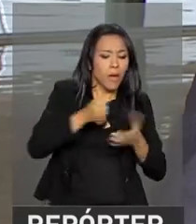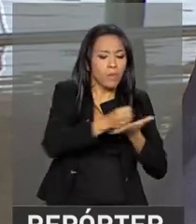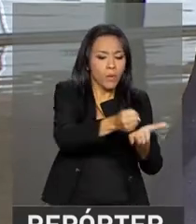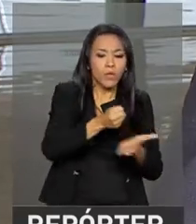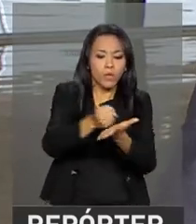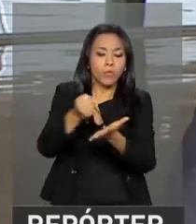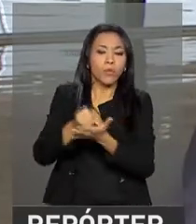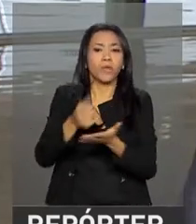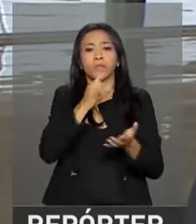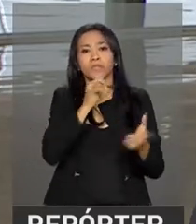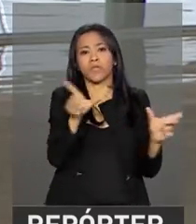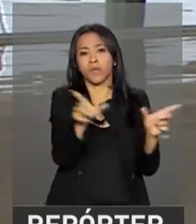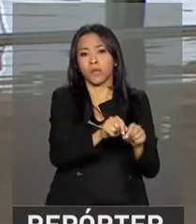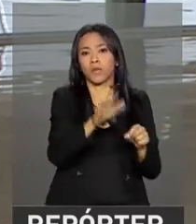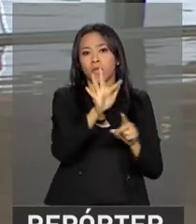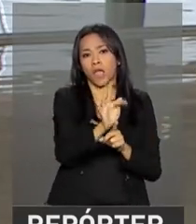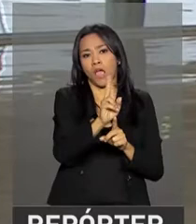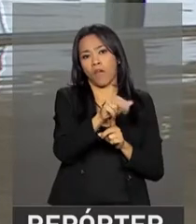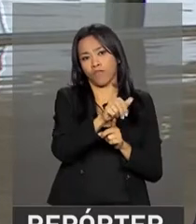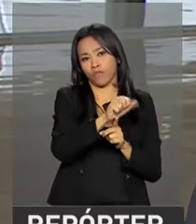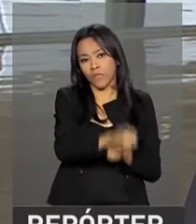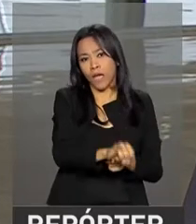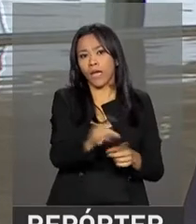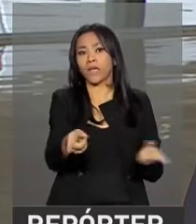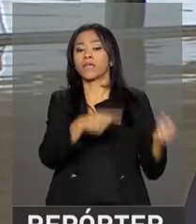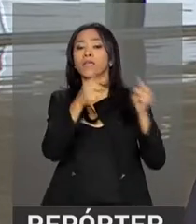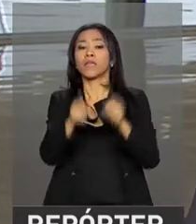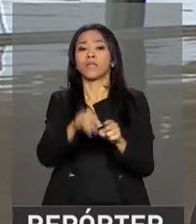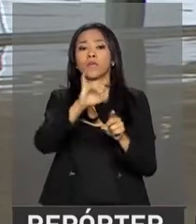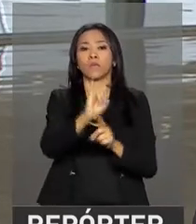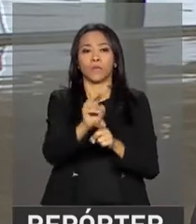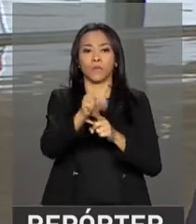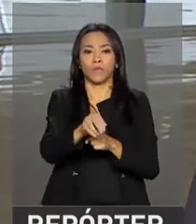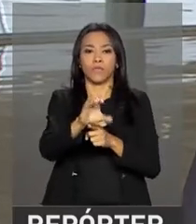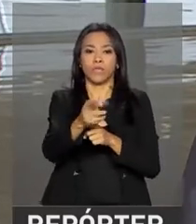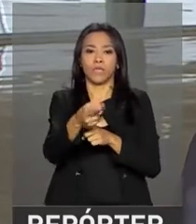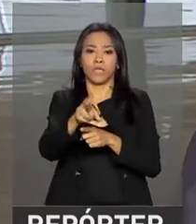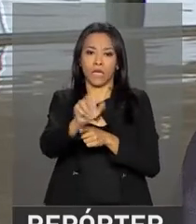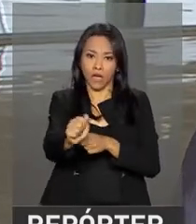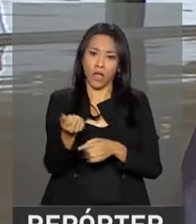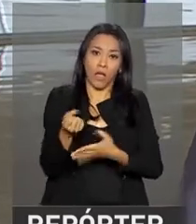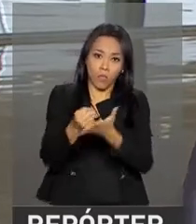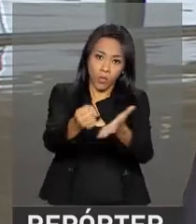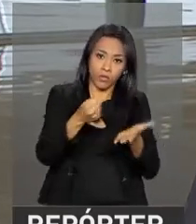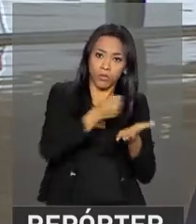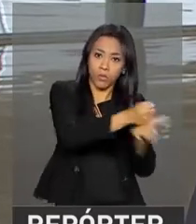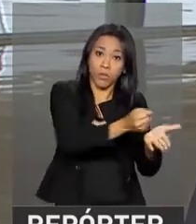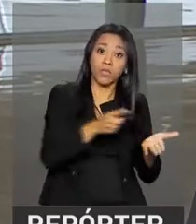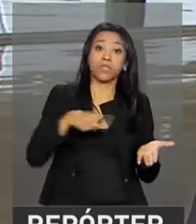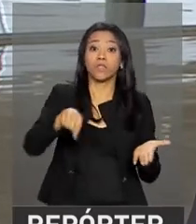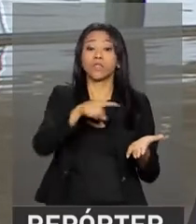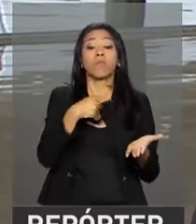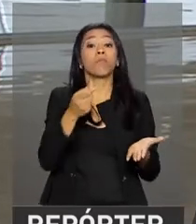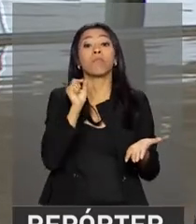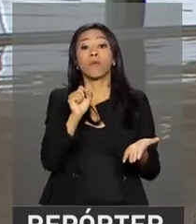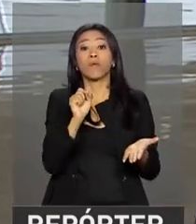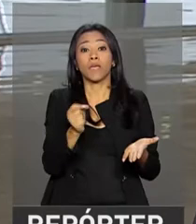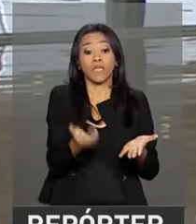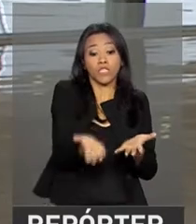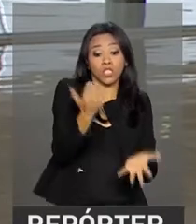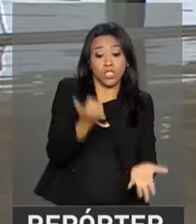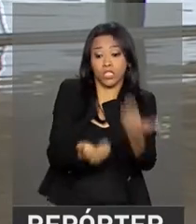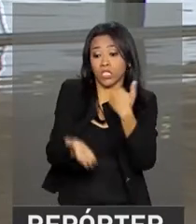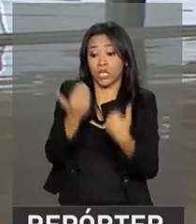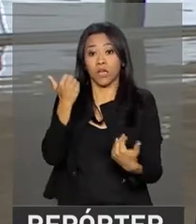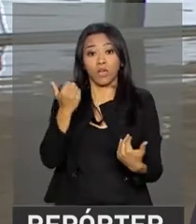como a FUNAI, o INCRA e também a Polícia Federal lá na região, que tem o objetivo, essa operação, de retirar ocupantes